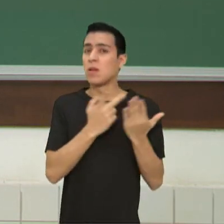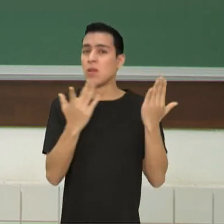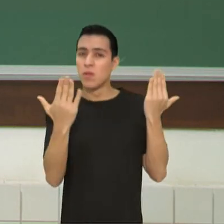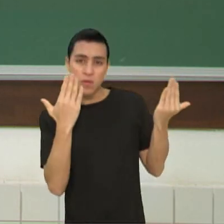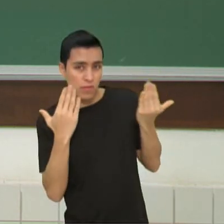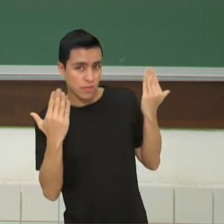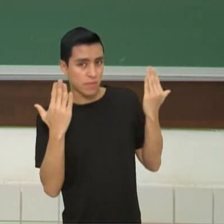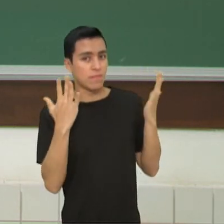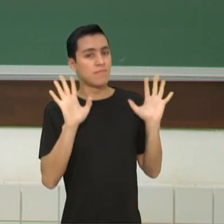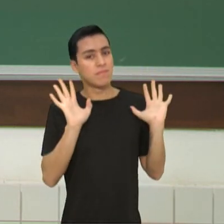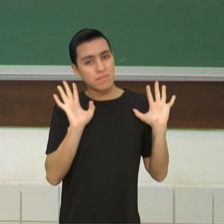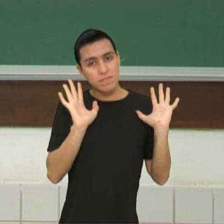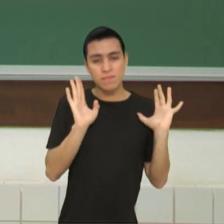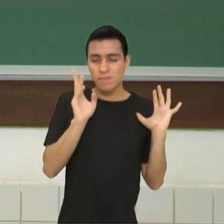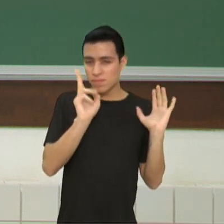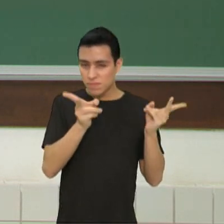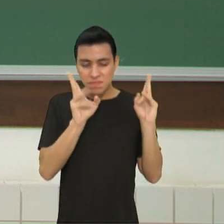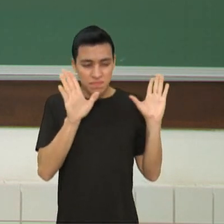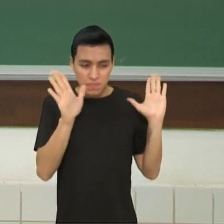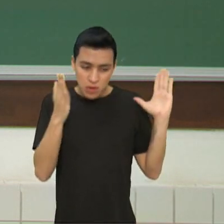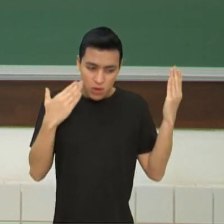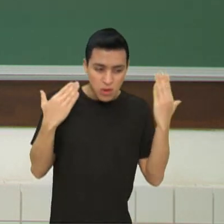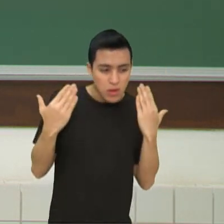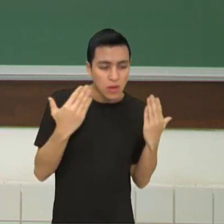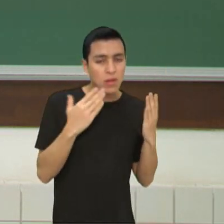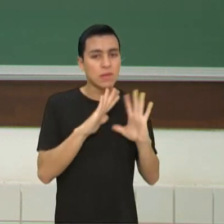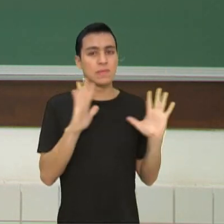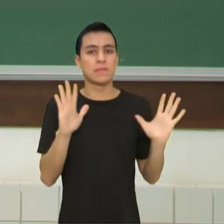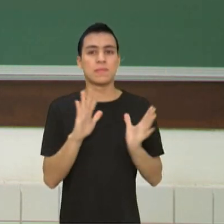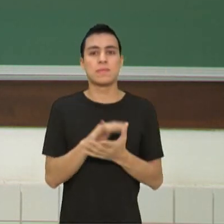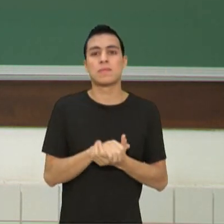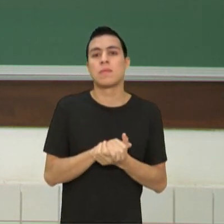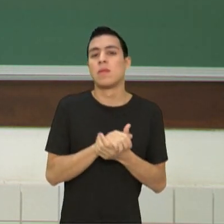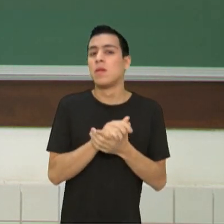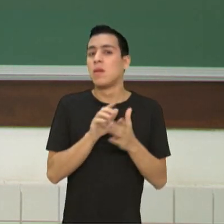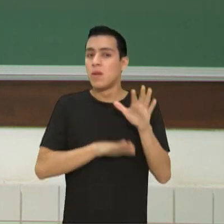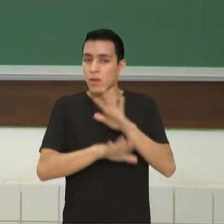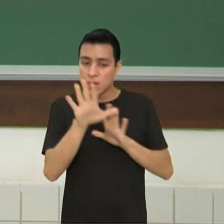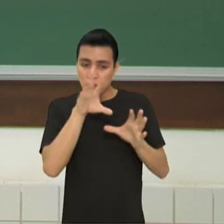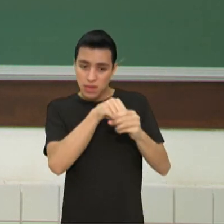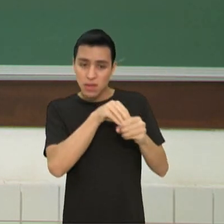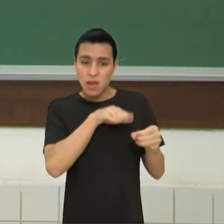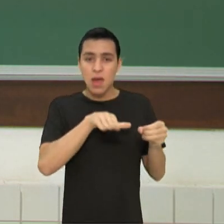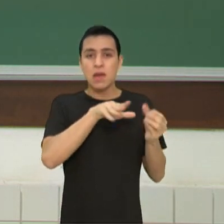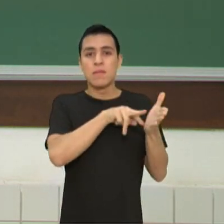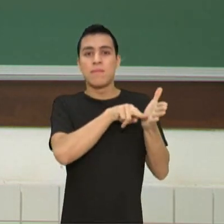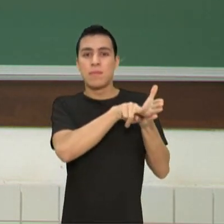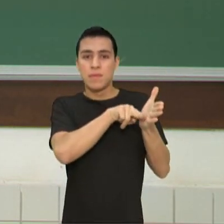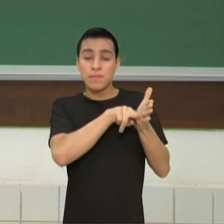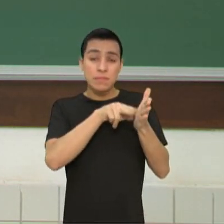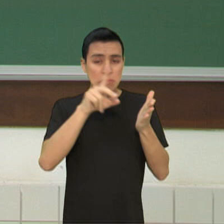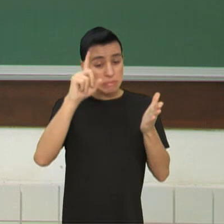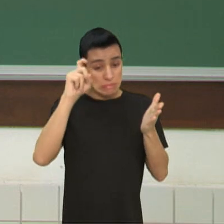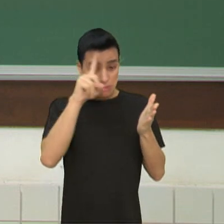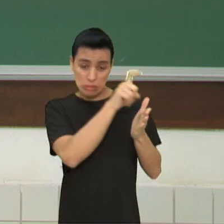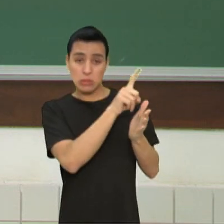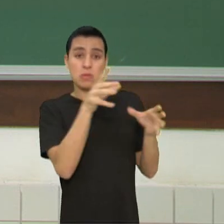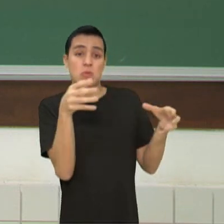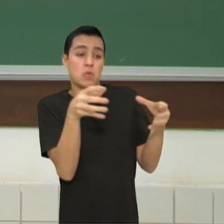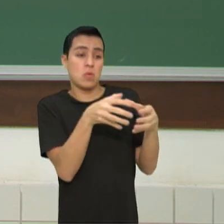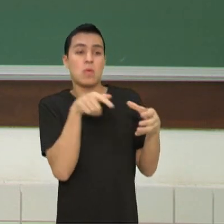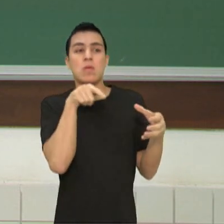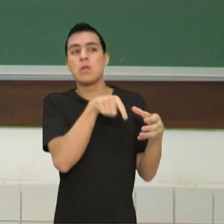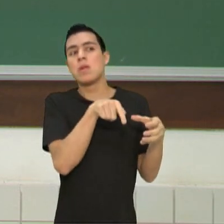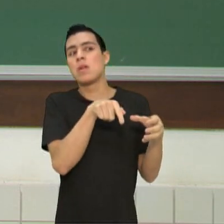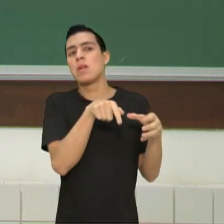desconfie. Desconfie. Né? Cuidado com isso em biologia. É difícil um grupo